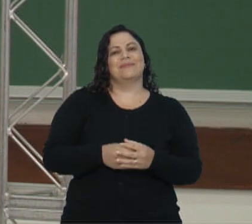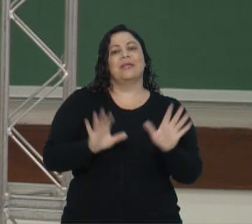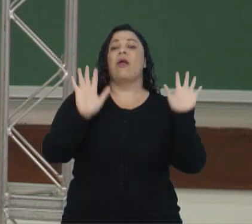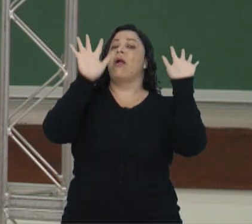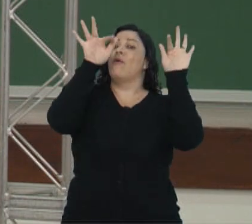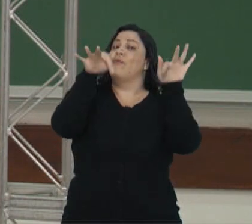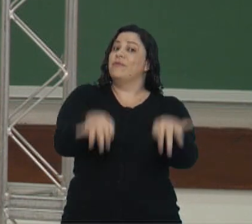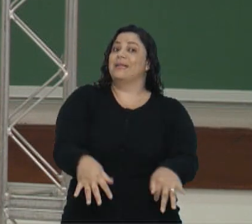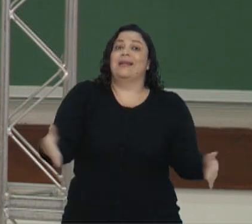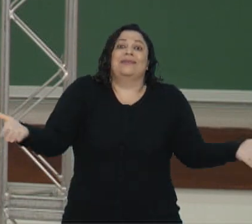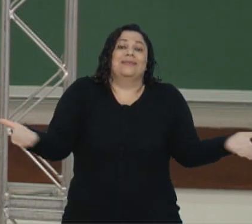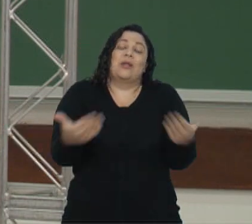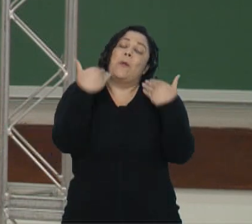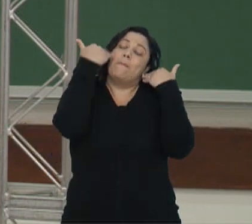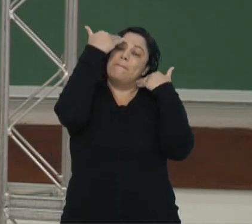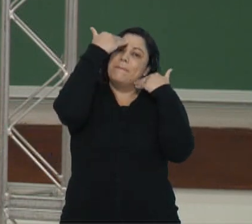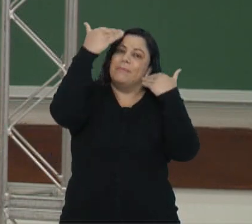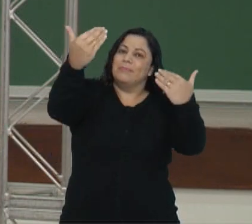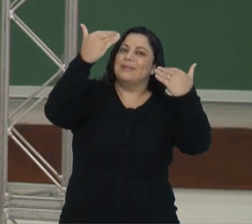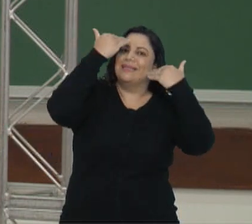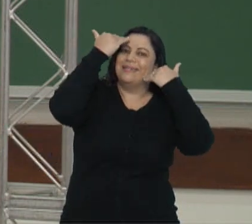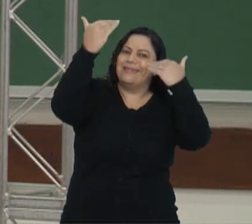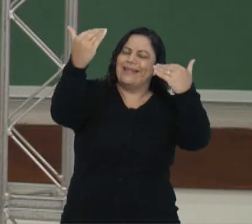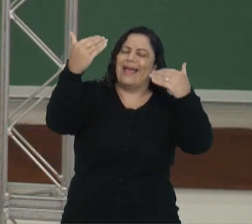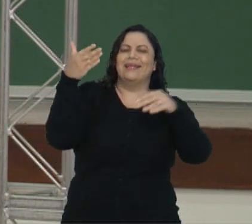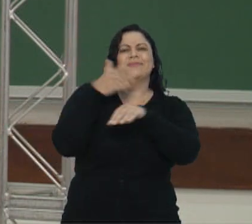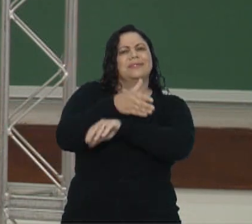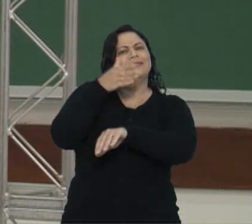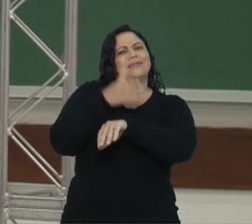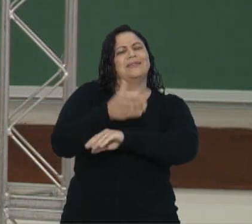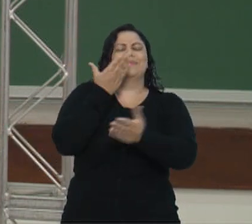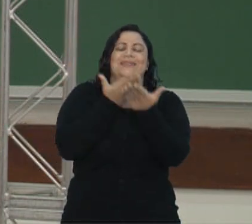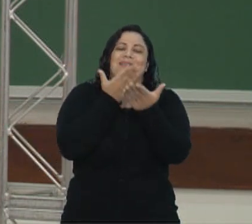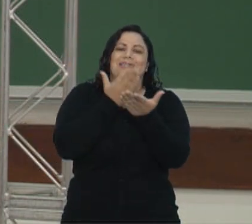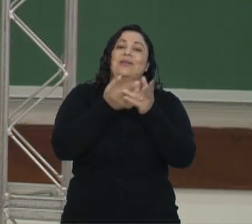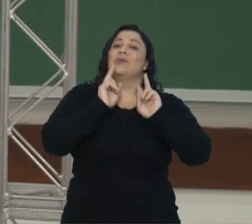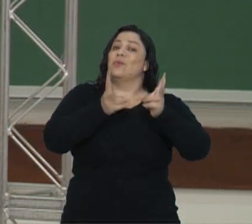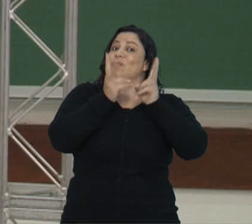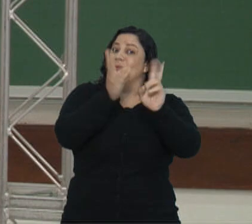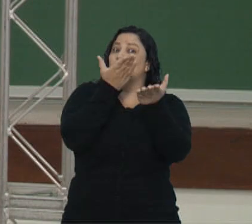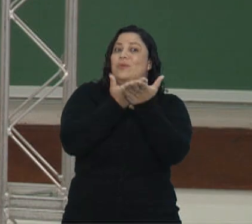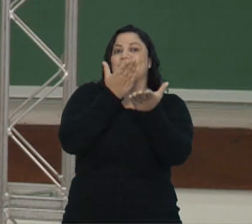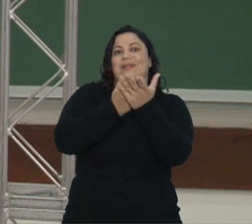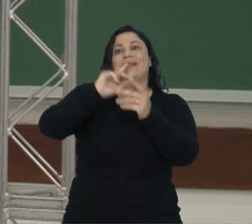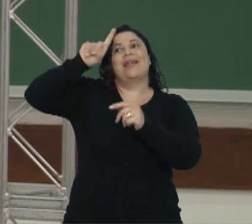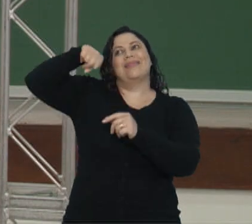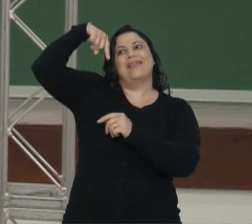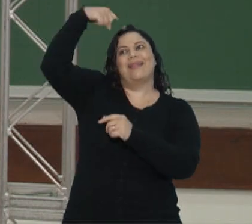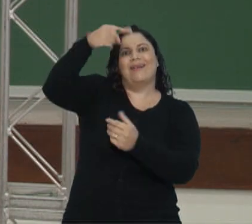Obrigada por estar aqui. Participe das aulas, continue estudando e até a próxima!